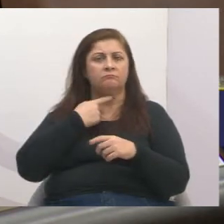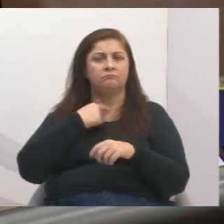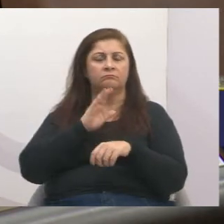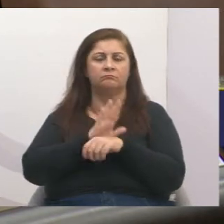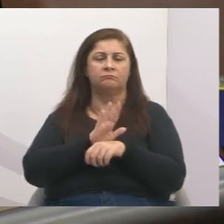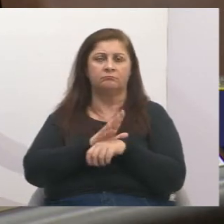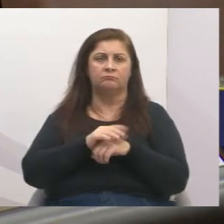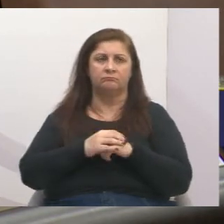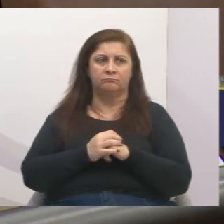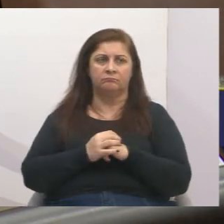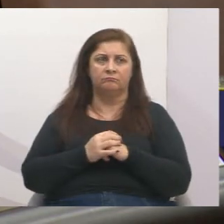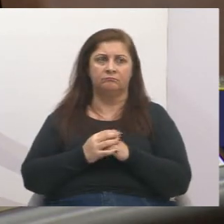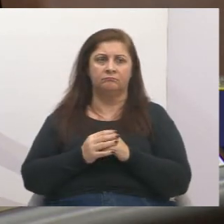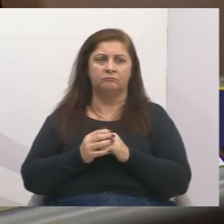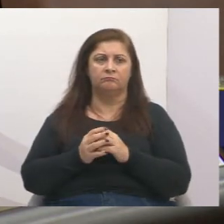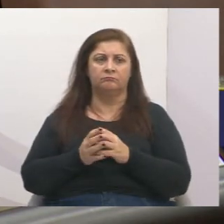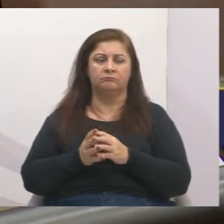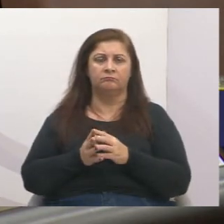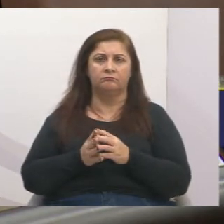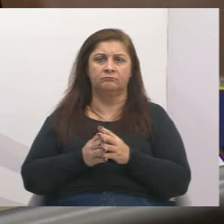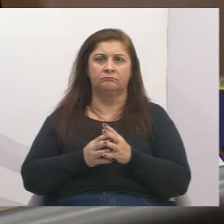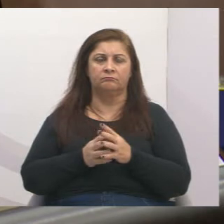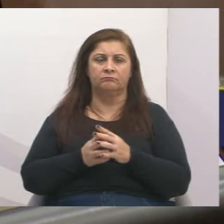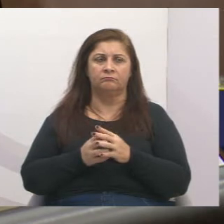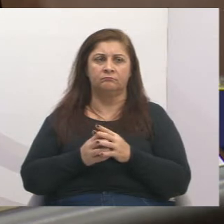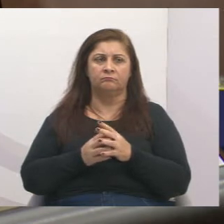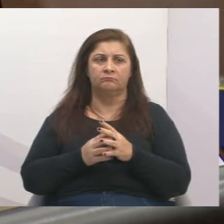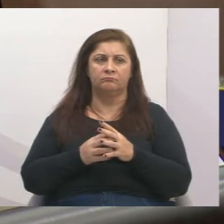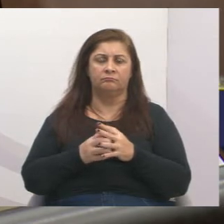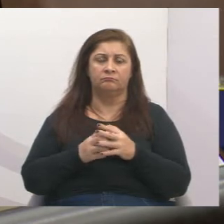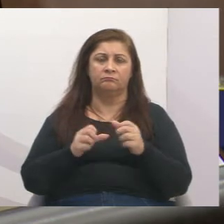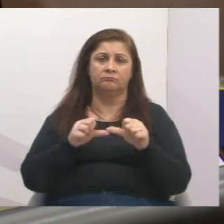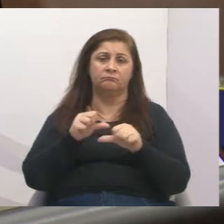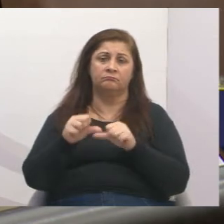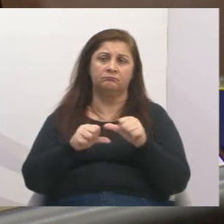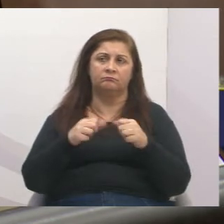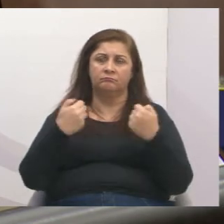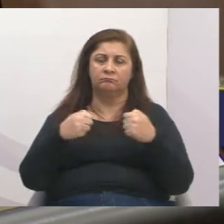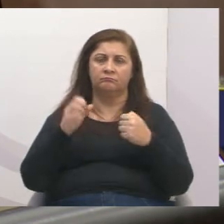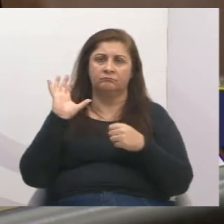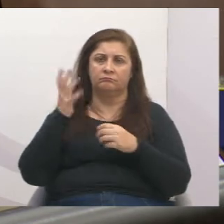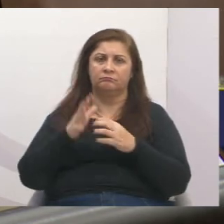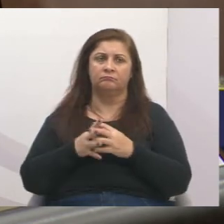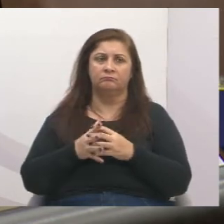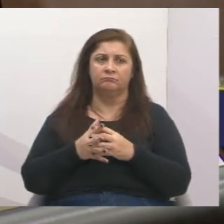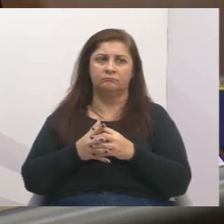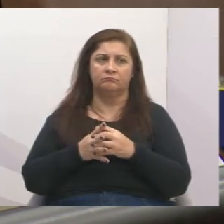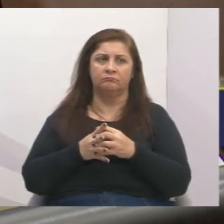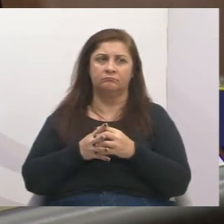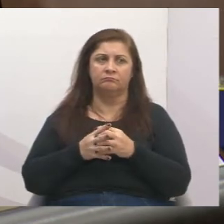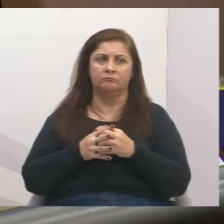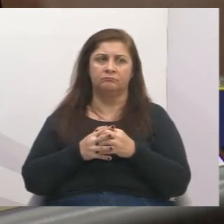colaboração muito grande. As reformas, elas têm que acontecer, nós sabemos